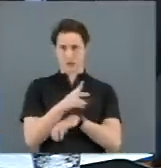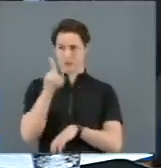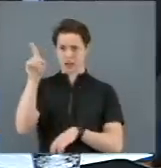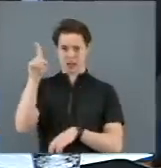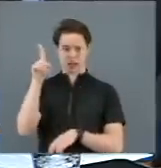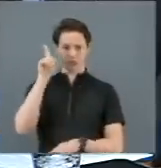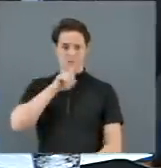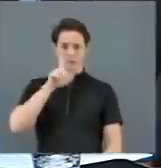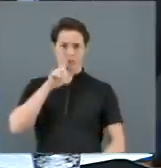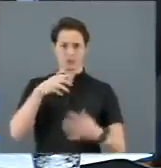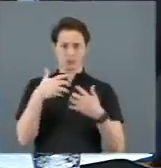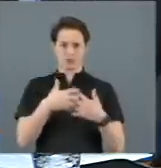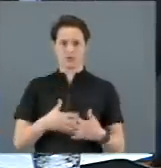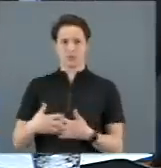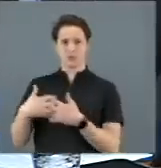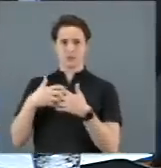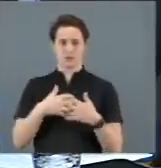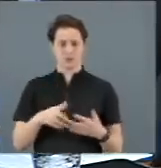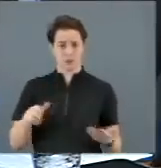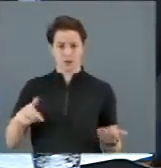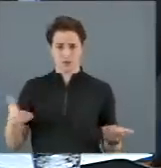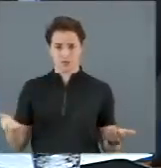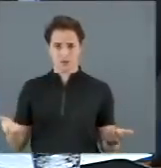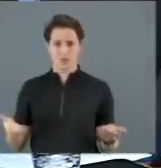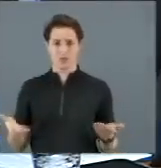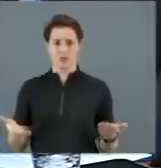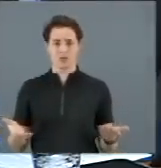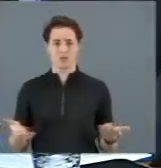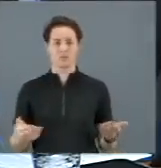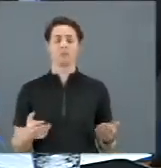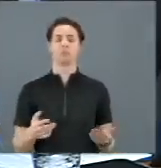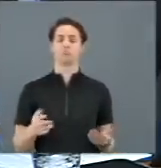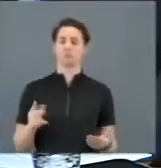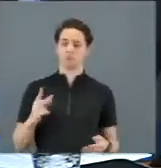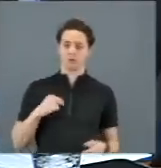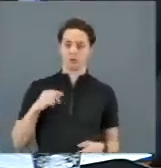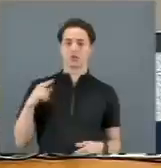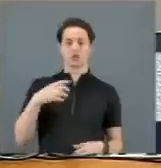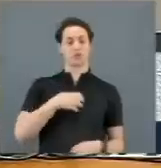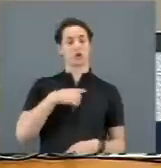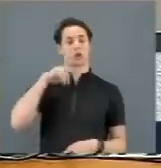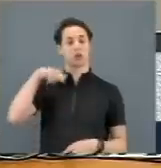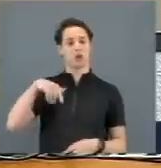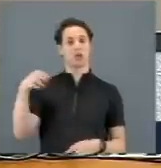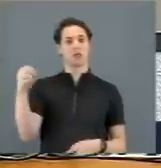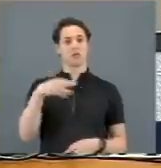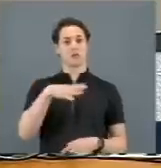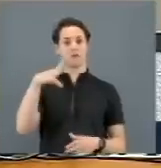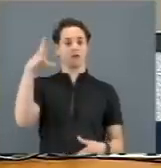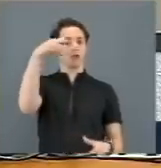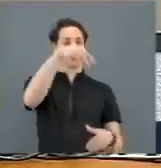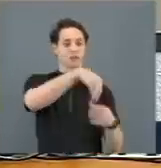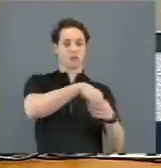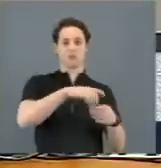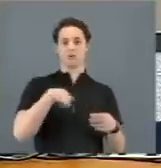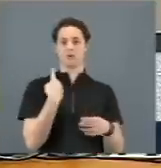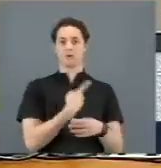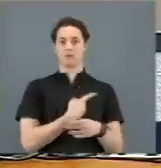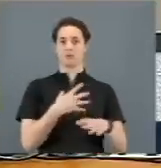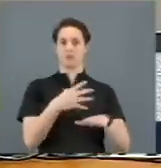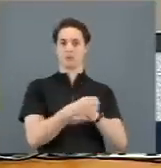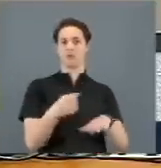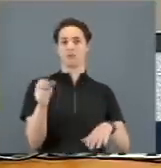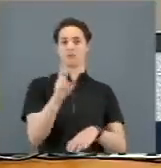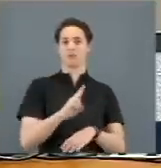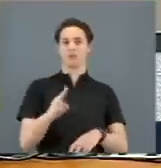Unidos? É? Nossa, essa modalidade é nova, vai entrar para os anais da nossa história, porque dar golpe pelo